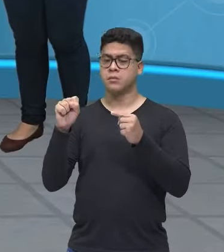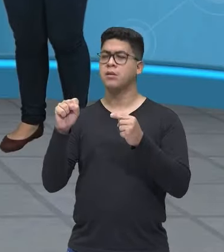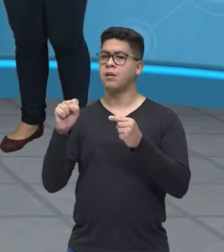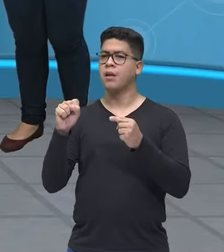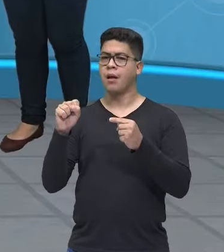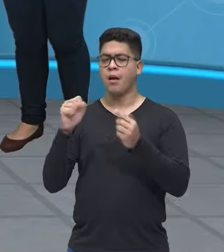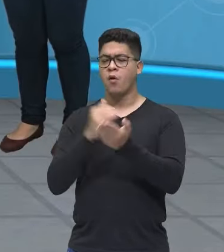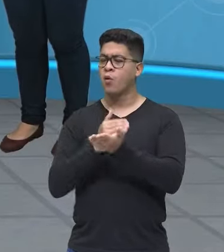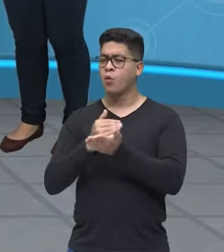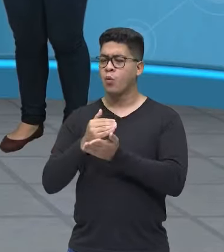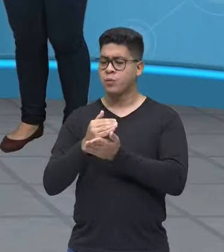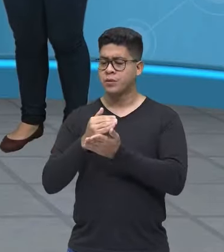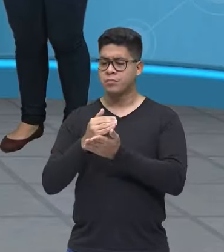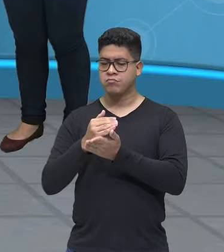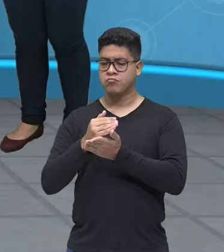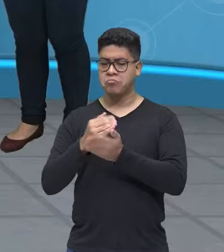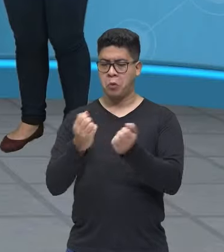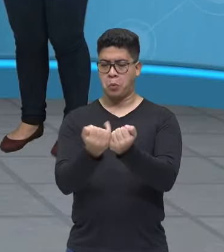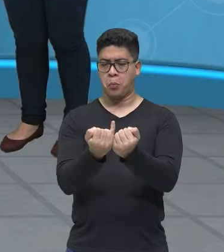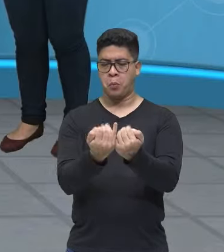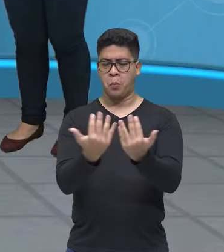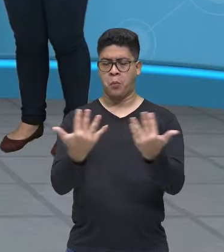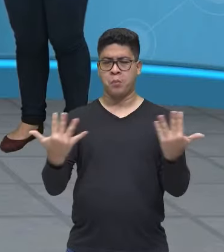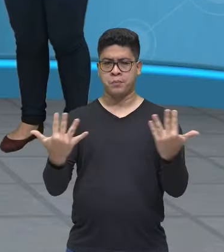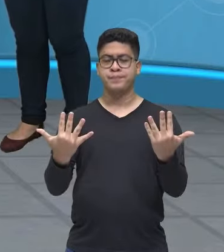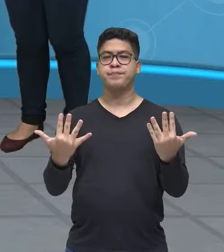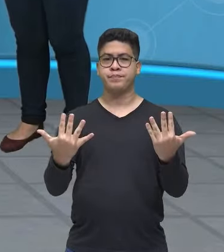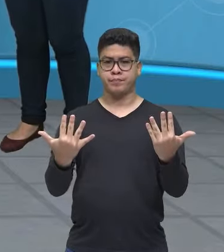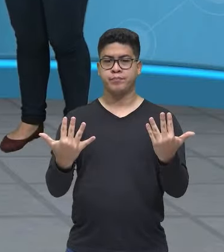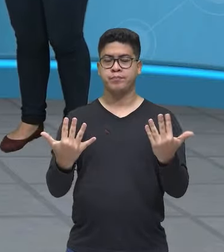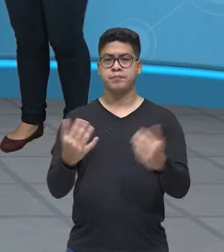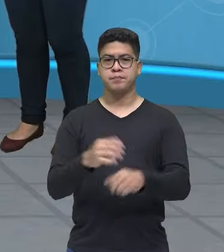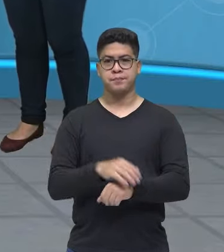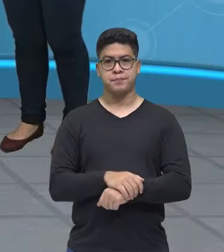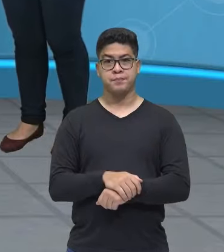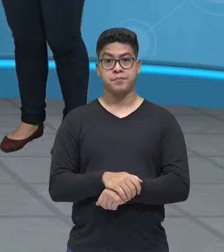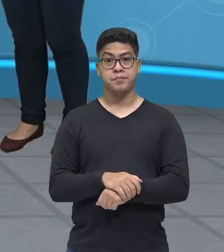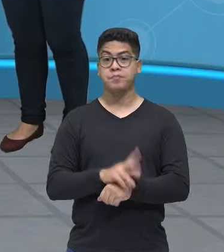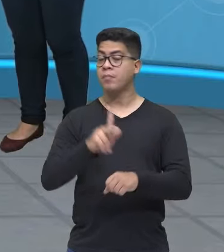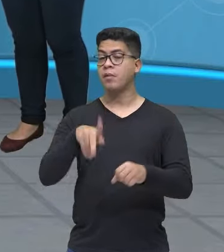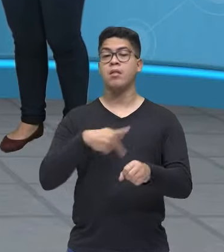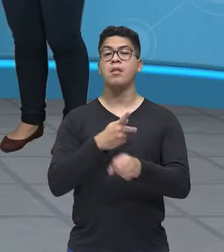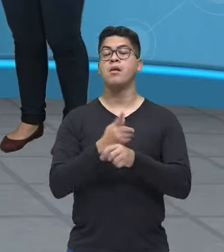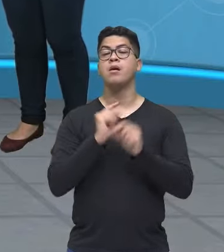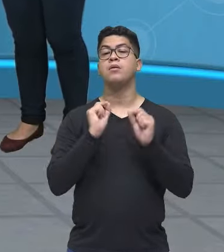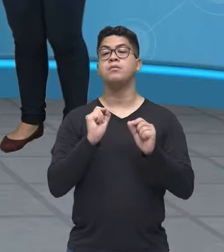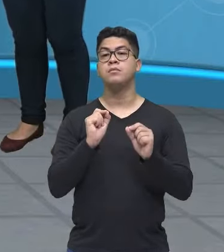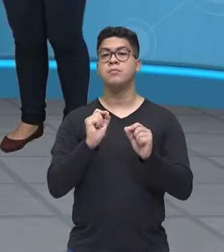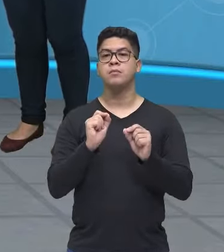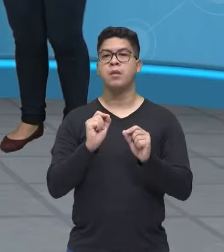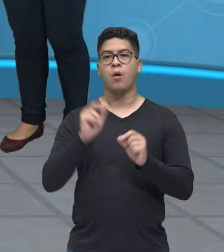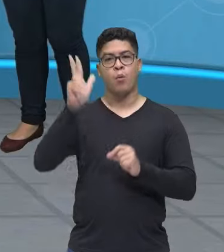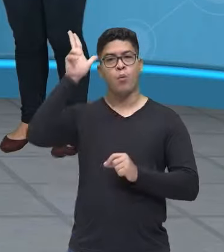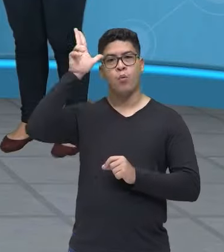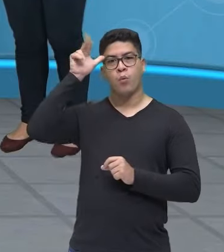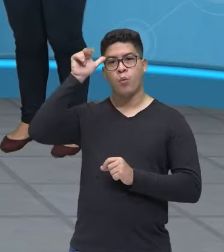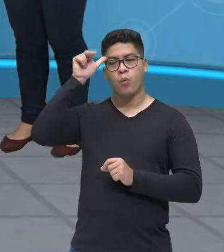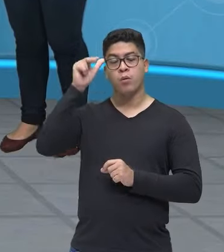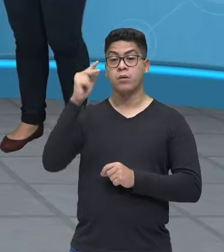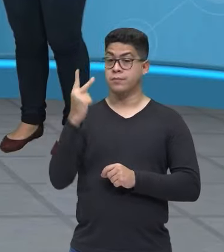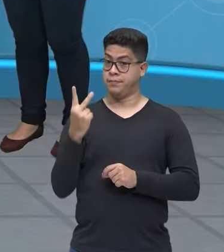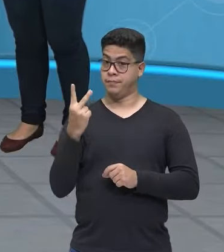na entradinha, né? Estão logo ali à frente de todas as outras peças. Logo depois nós temos os cavalos, que são